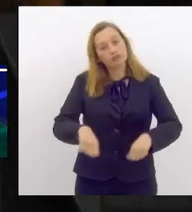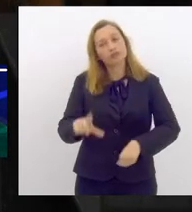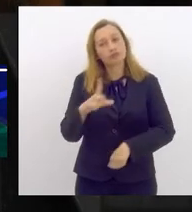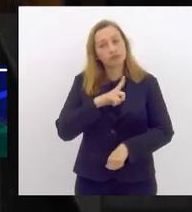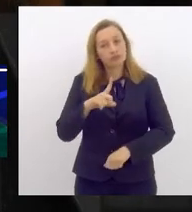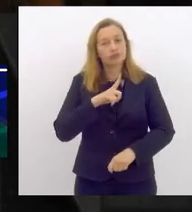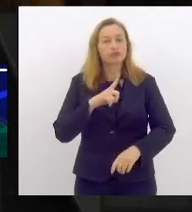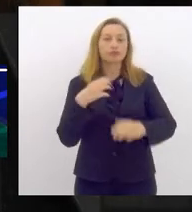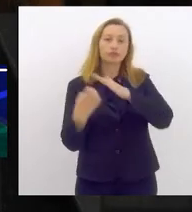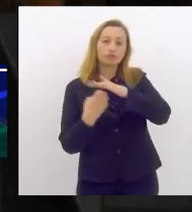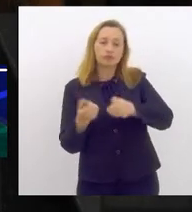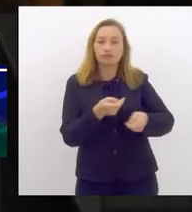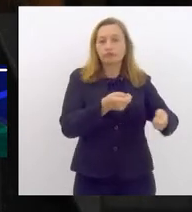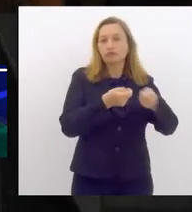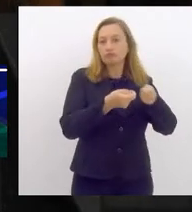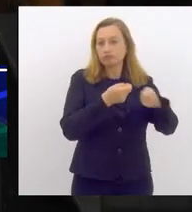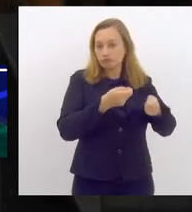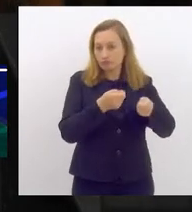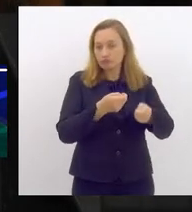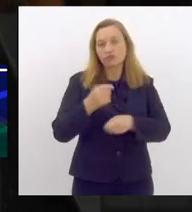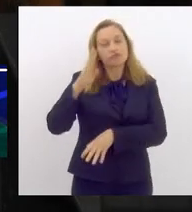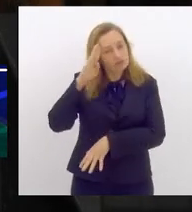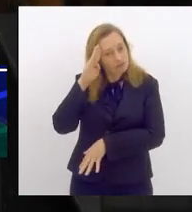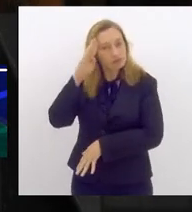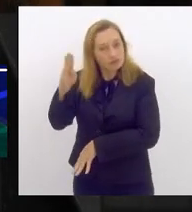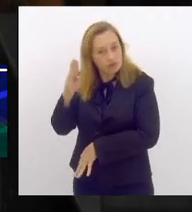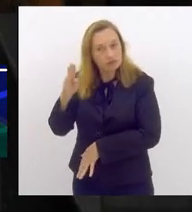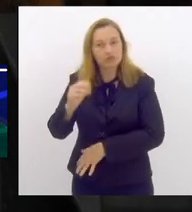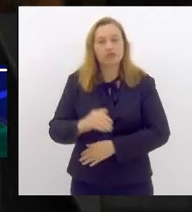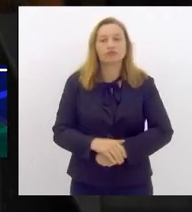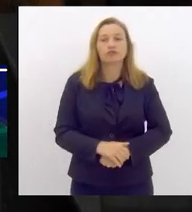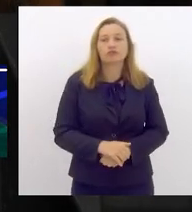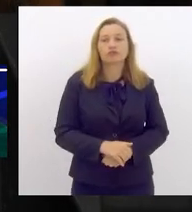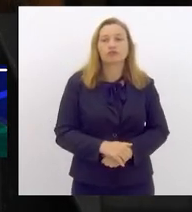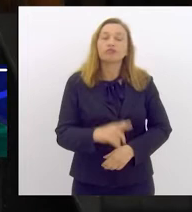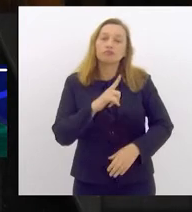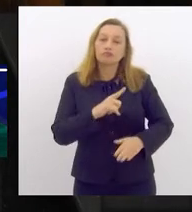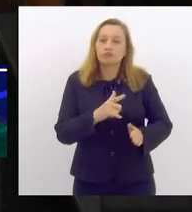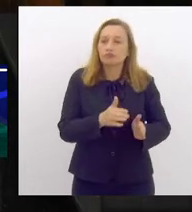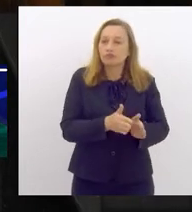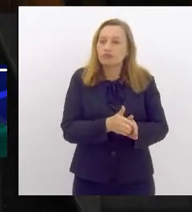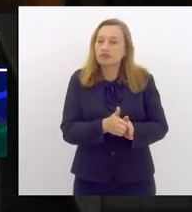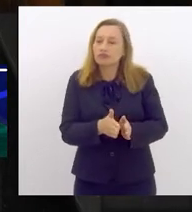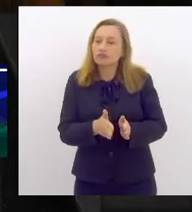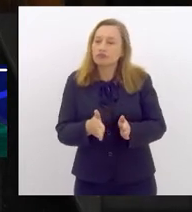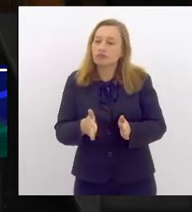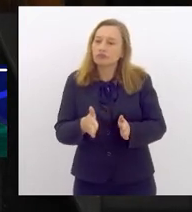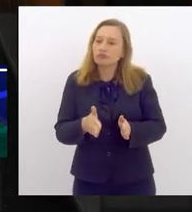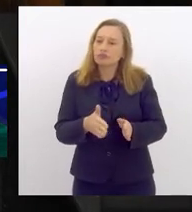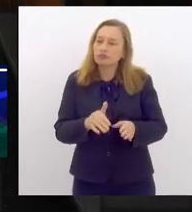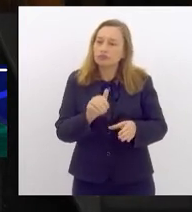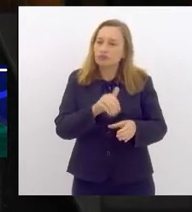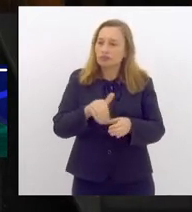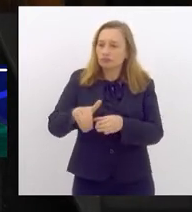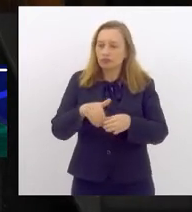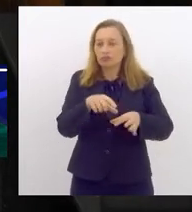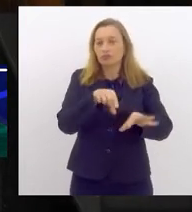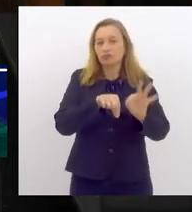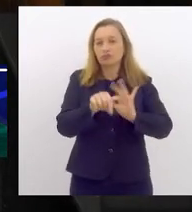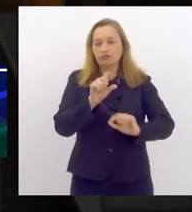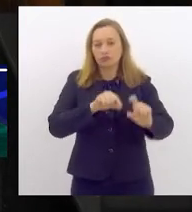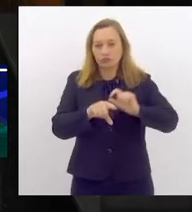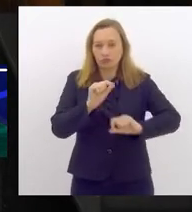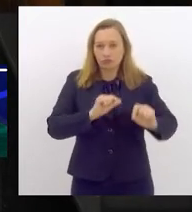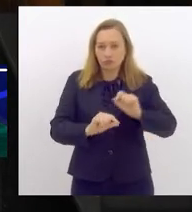que ter essa agências reguladoras e principalmente tendo um processo de seleção dos seus conselheiros não